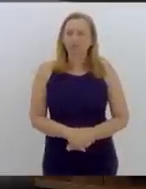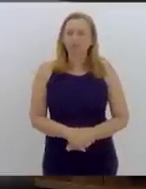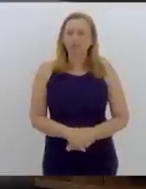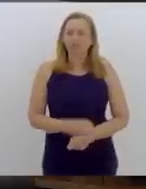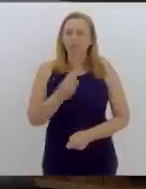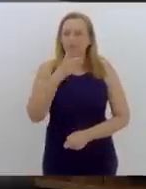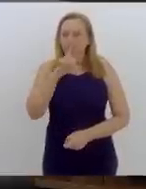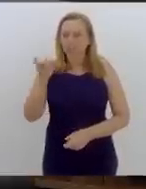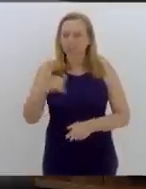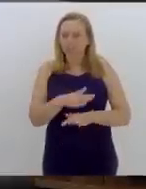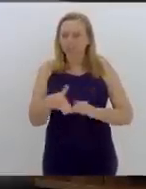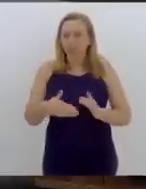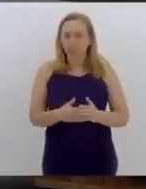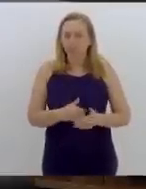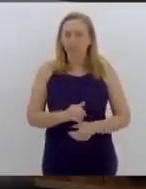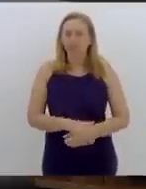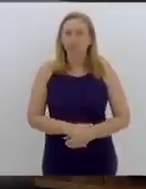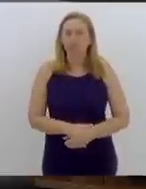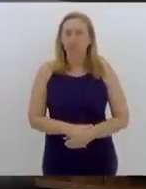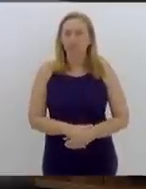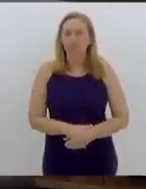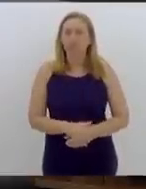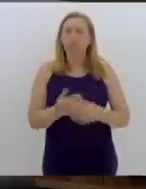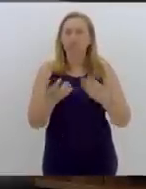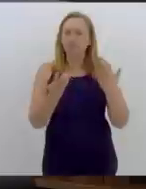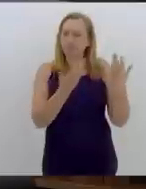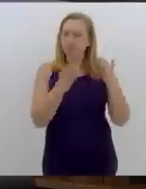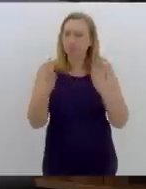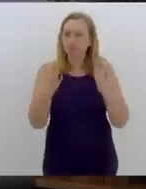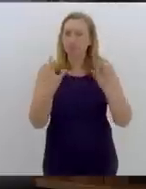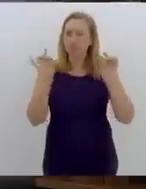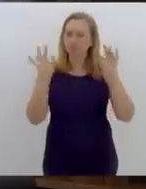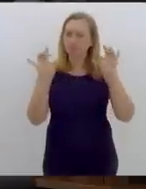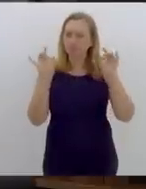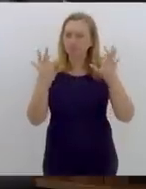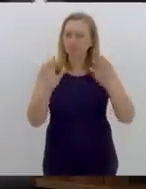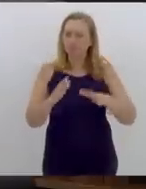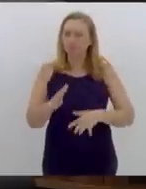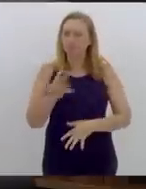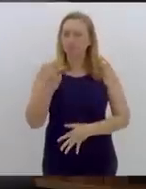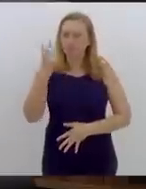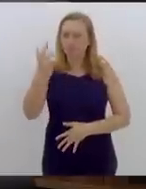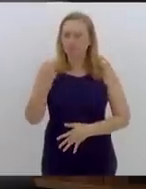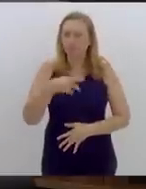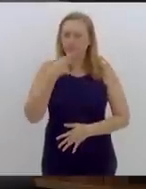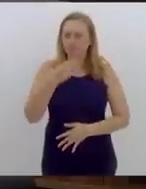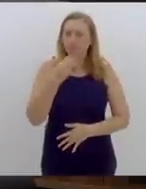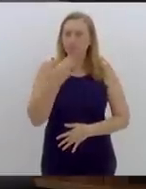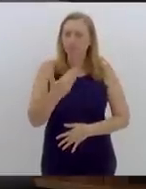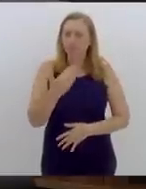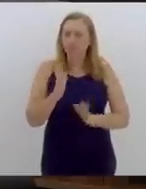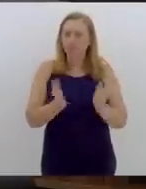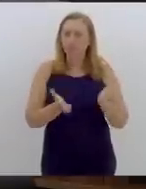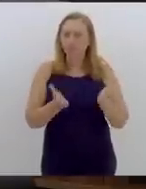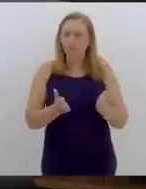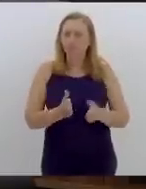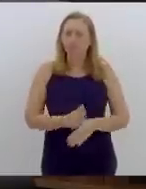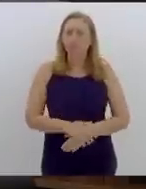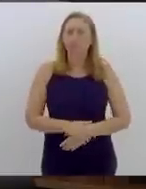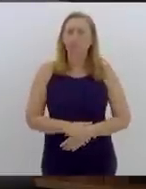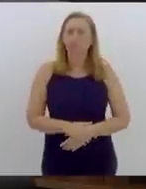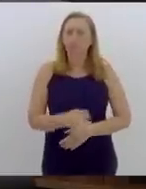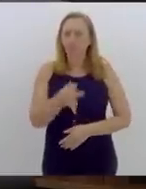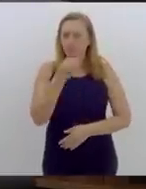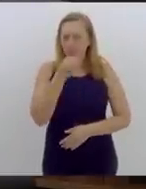Bom dia a todos quero saudar especial e fazer você muito breve nas palavras e pedir para falar agora depois desse